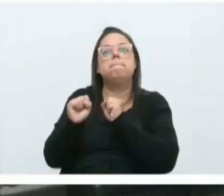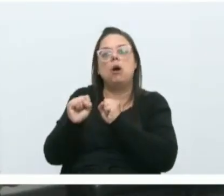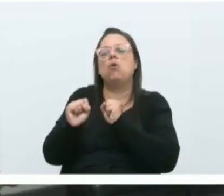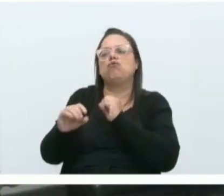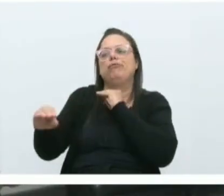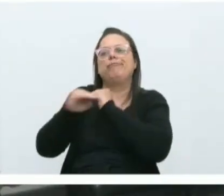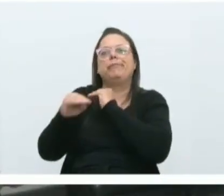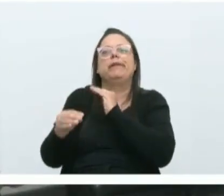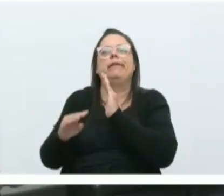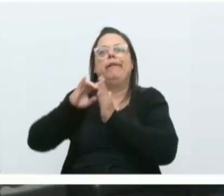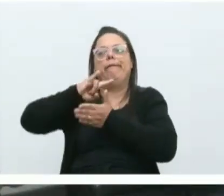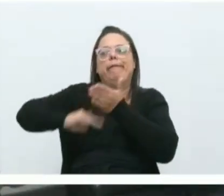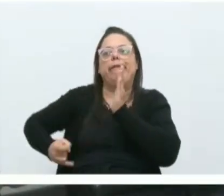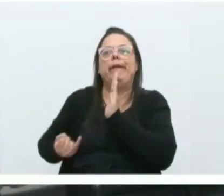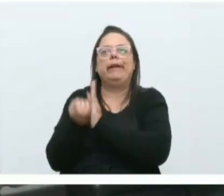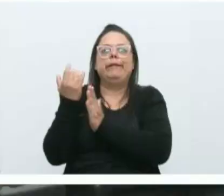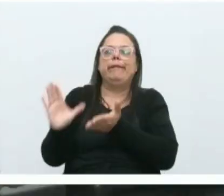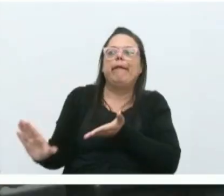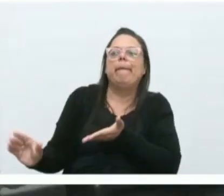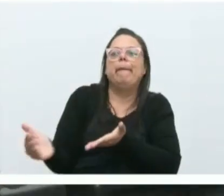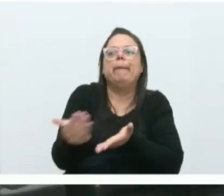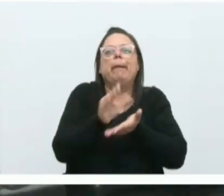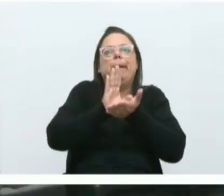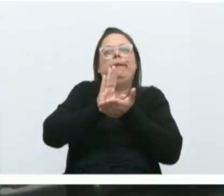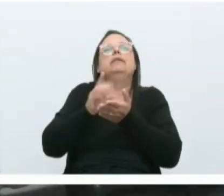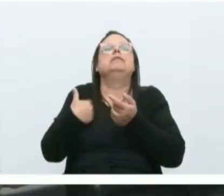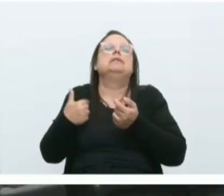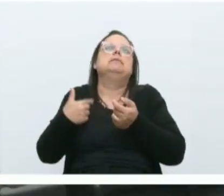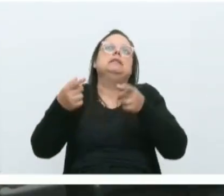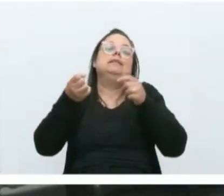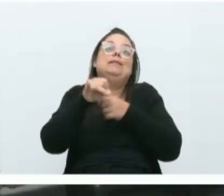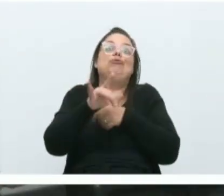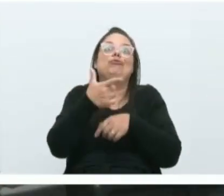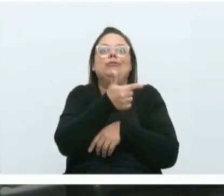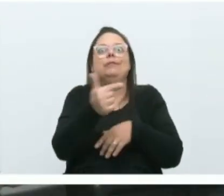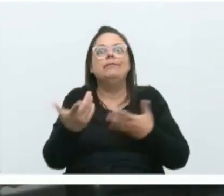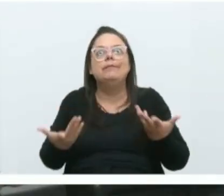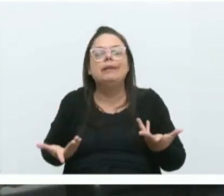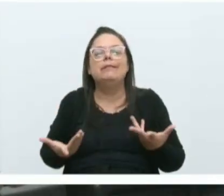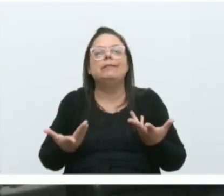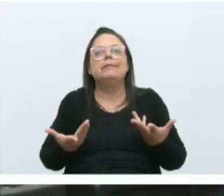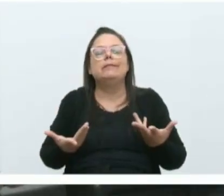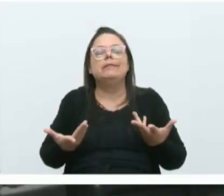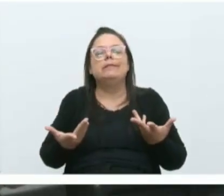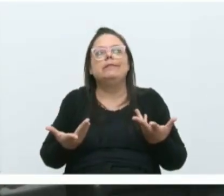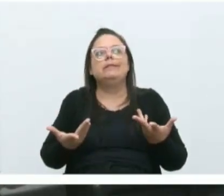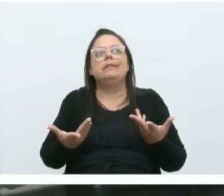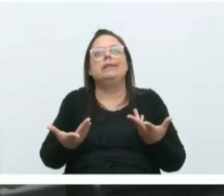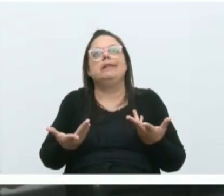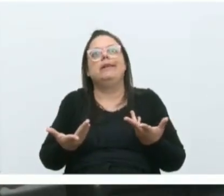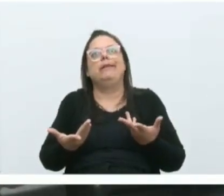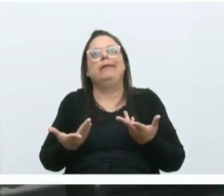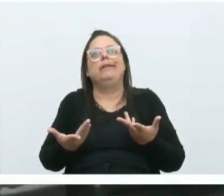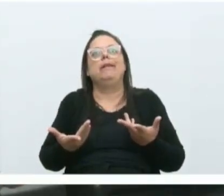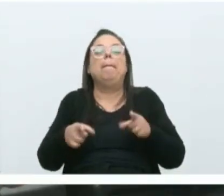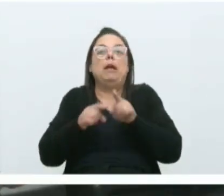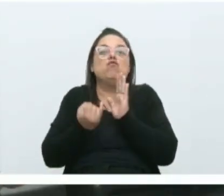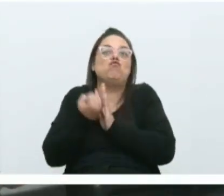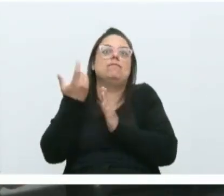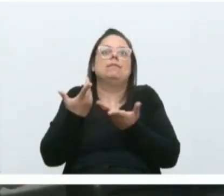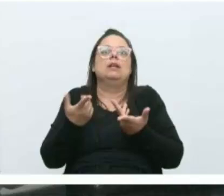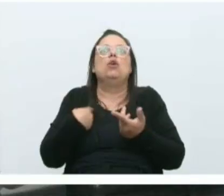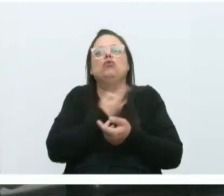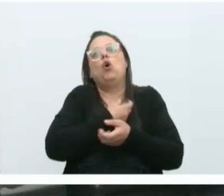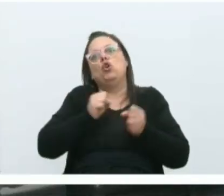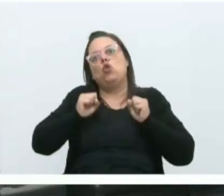Inclusive receita, arrecadação e tudo mais. Se não tivesse isso, né? Se não tivesse recessão, não tivesse inflação, a gente podia até